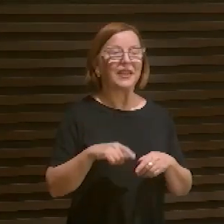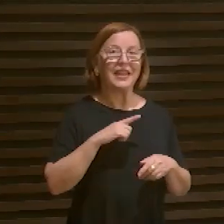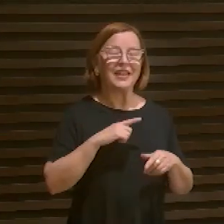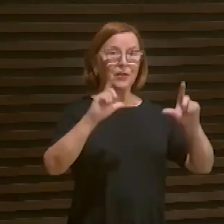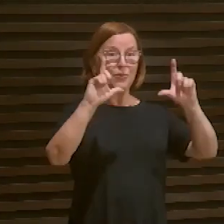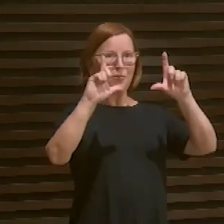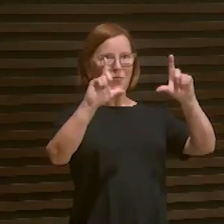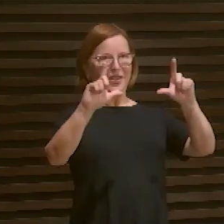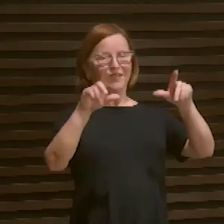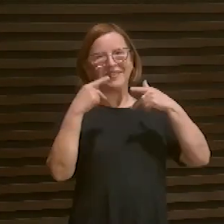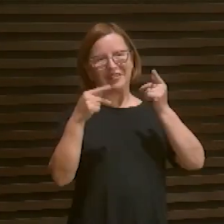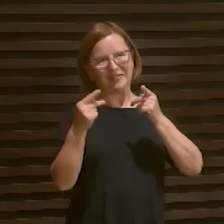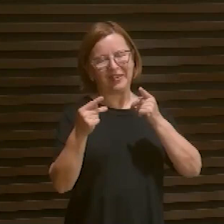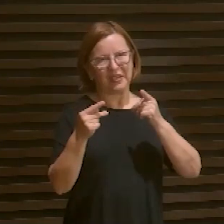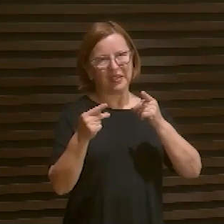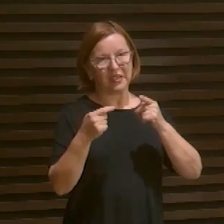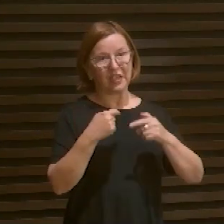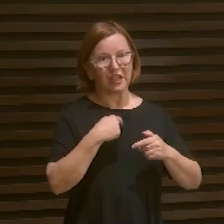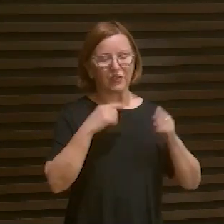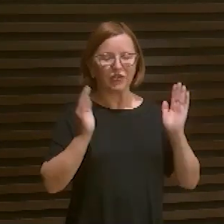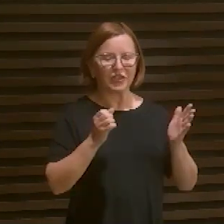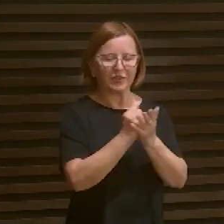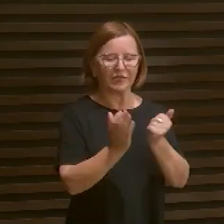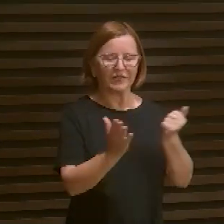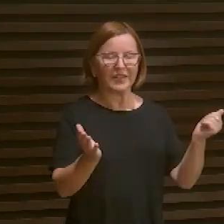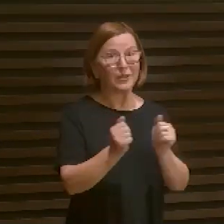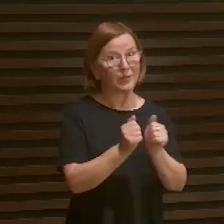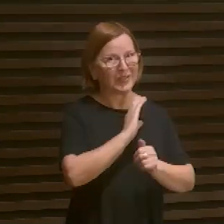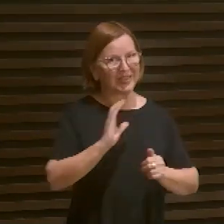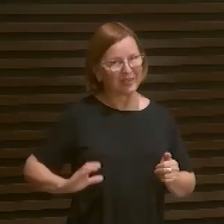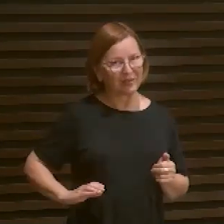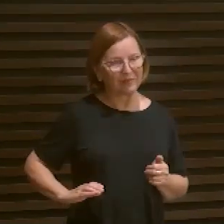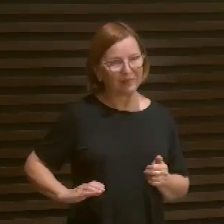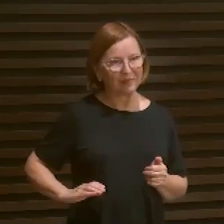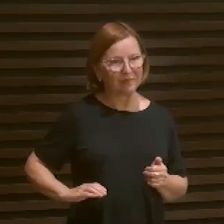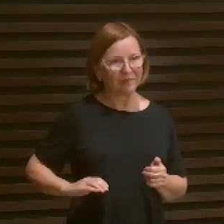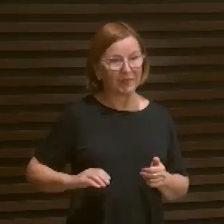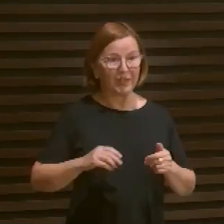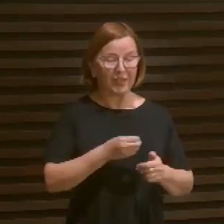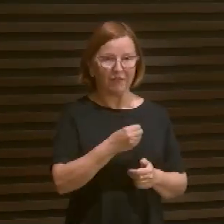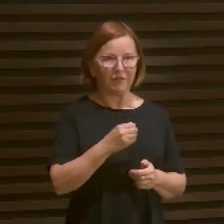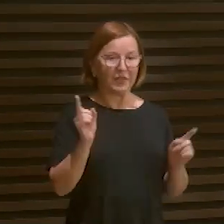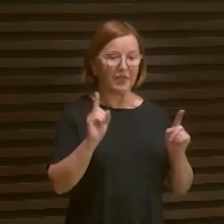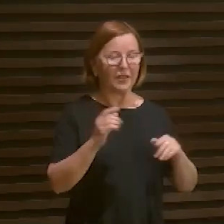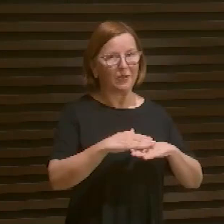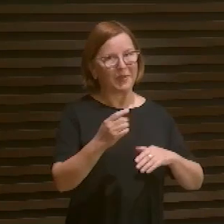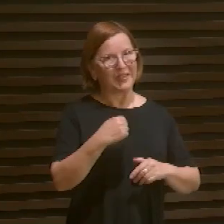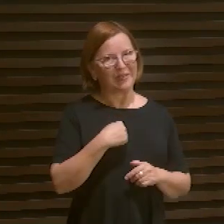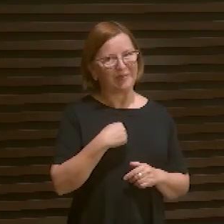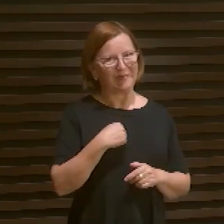assim: fui crucificado com Cristo e vivo, não mais